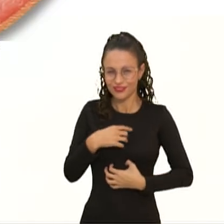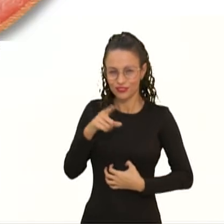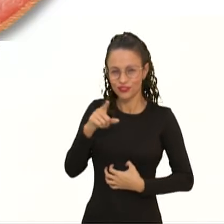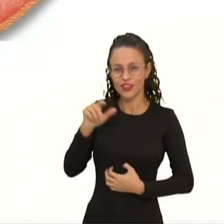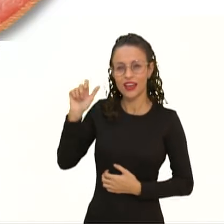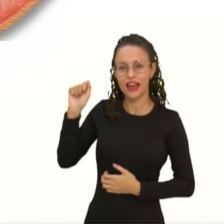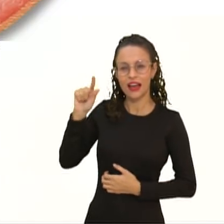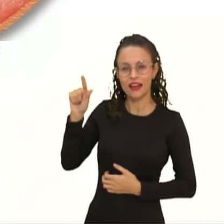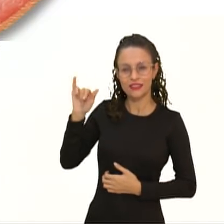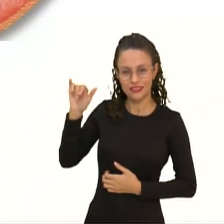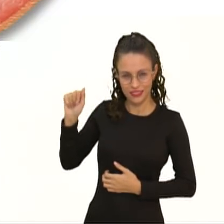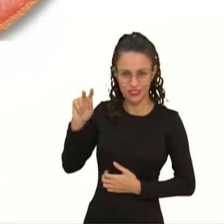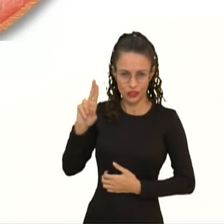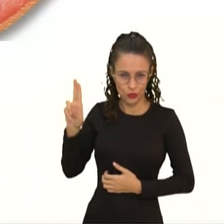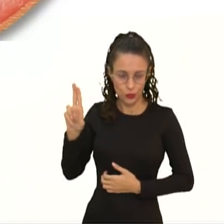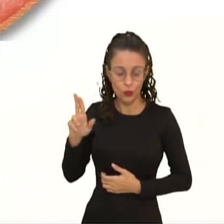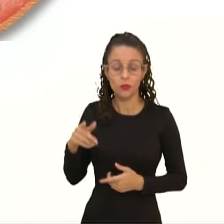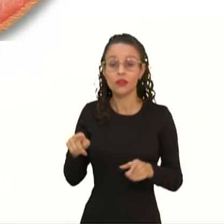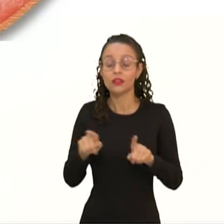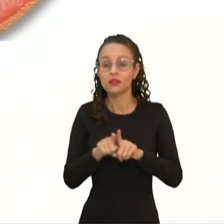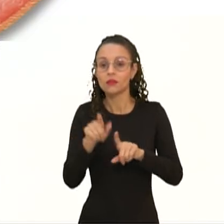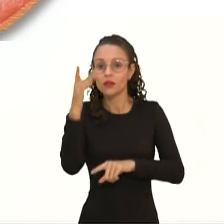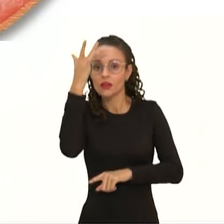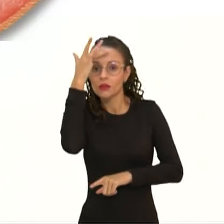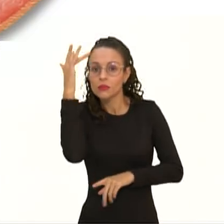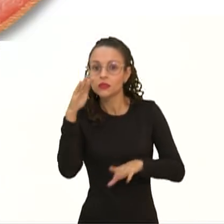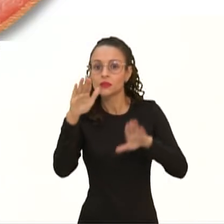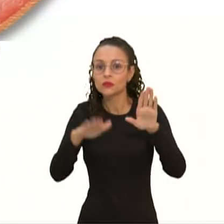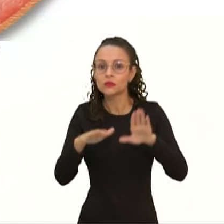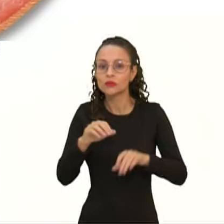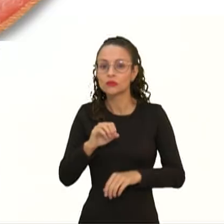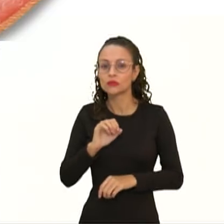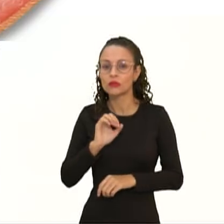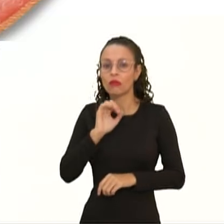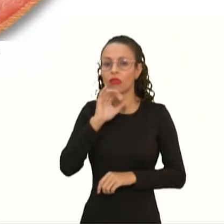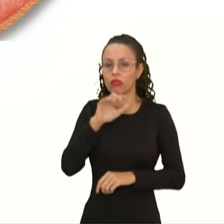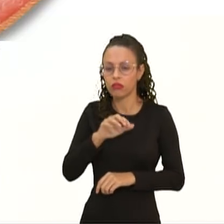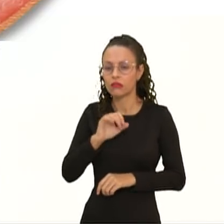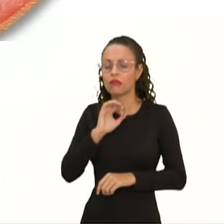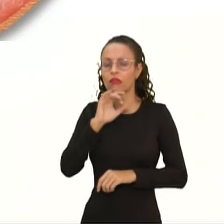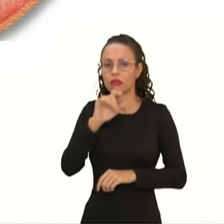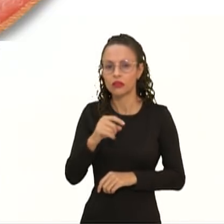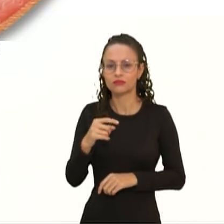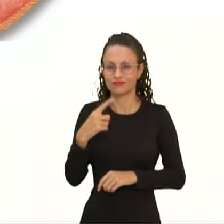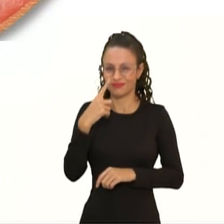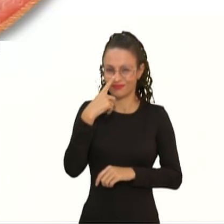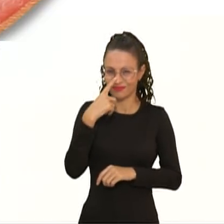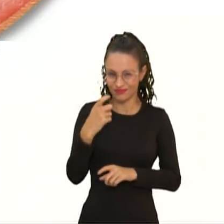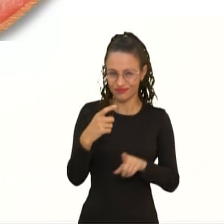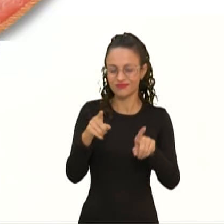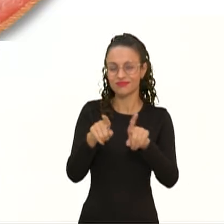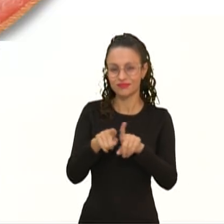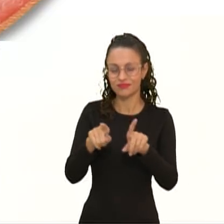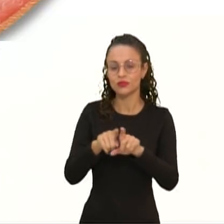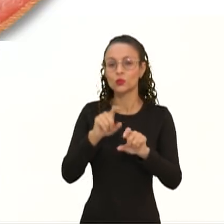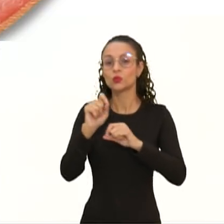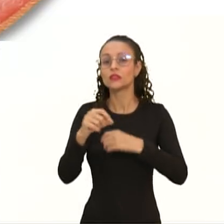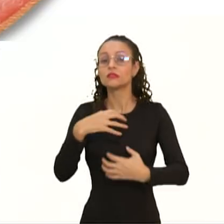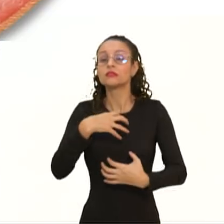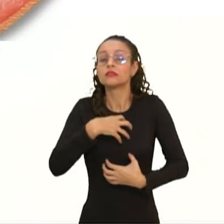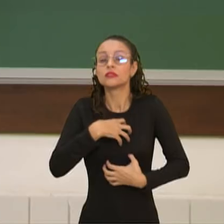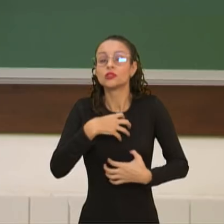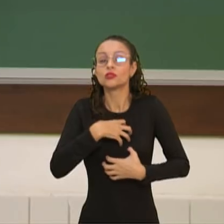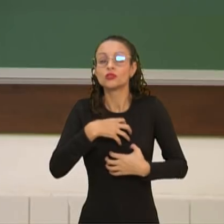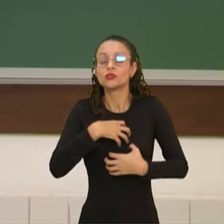chama de azia, tá? Muitas vezes a pessoa vai ficar arrotando, indiferente do que ela come, né? Ela vai acabar se